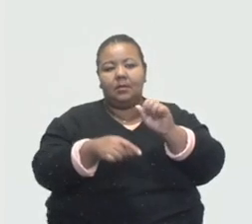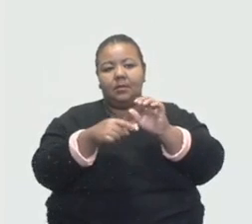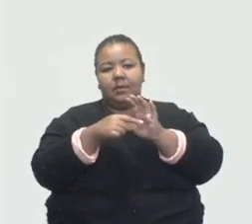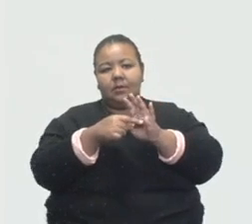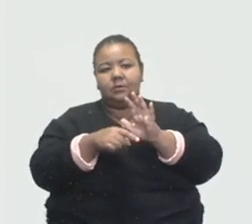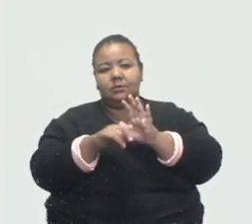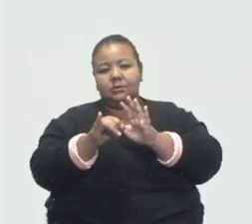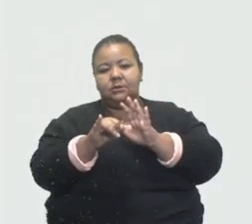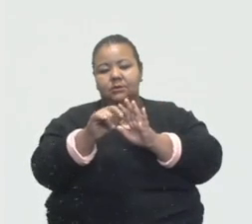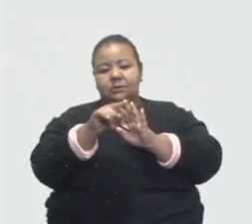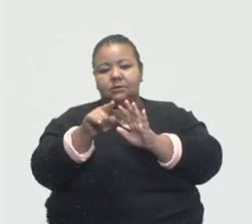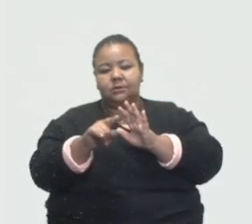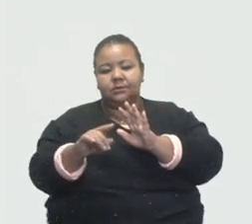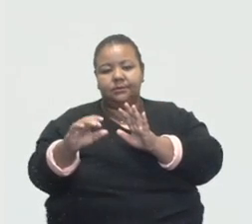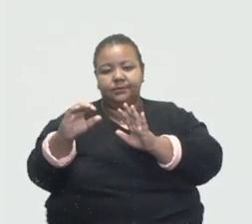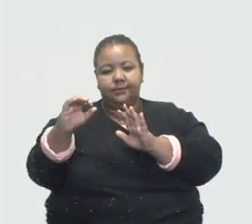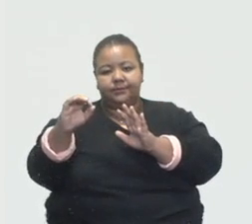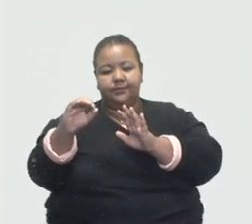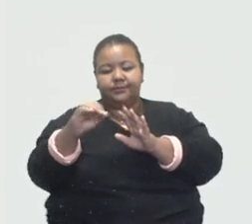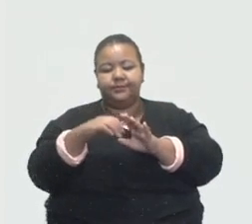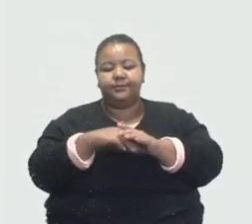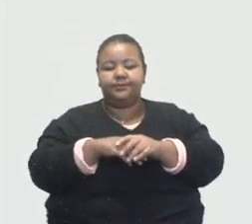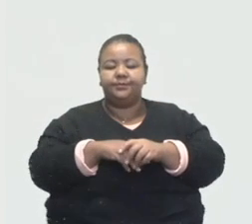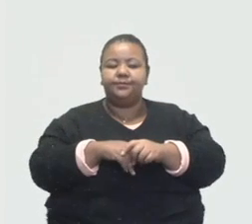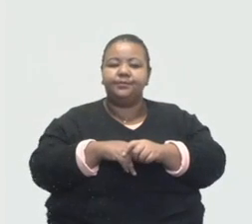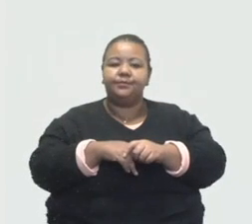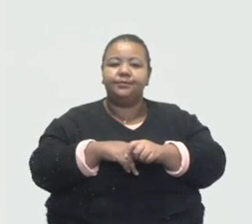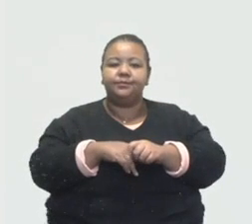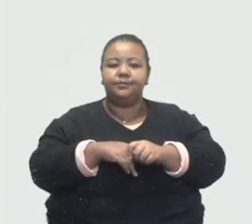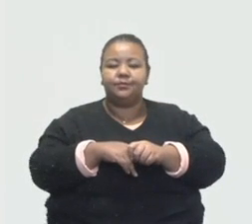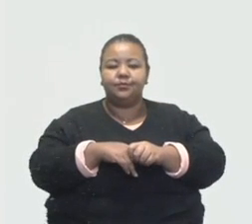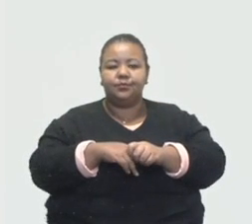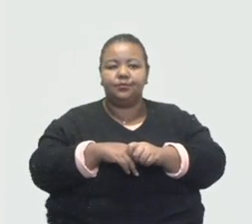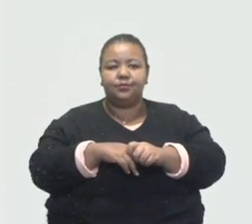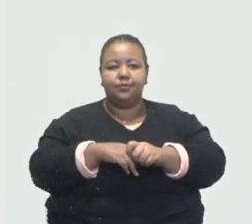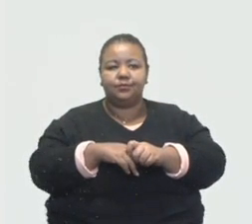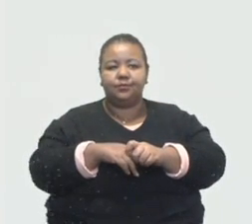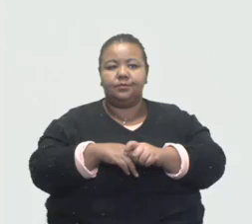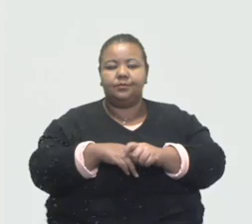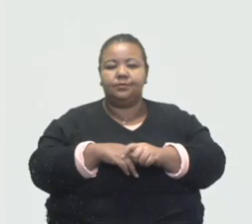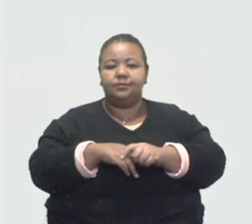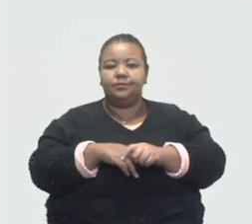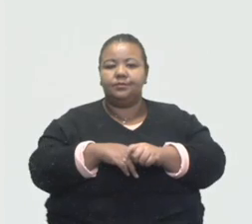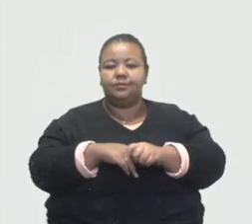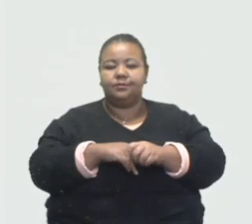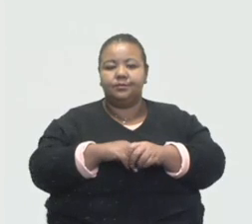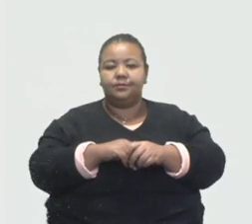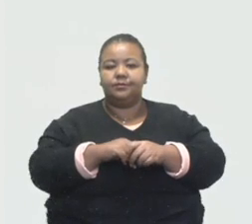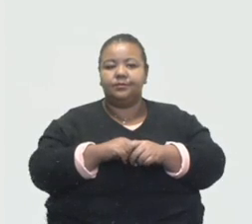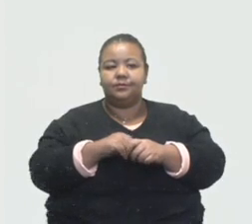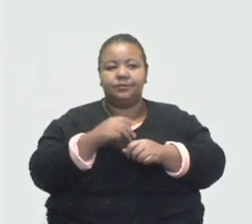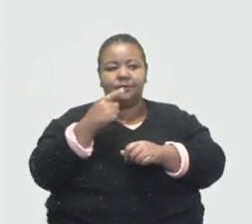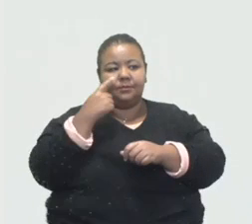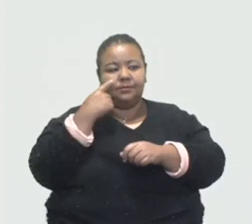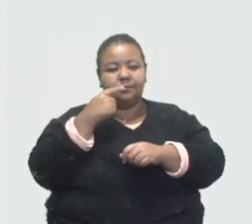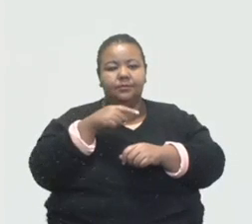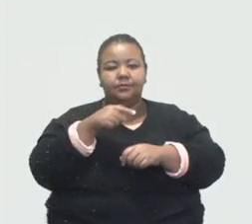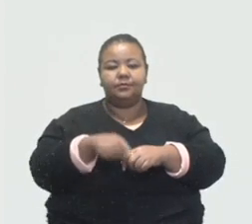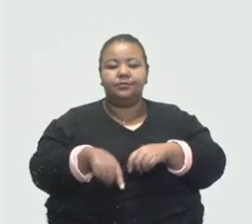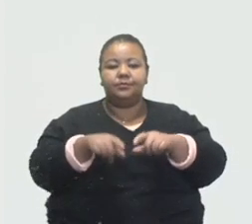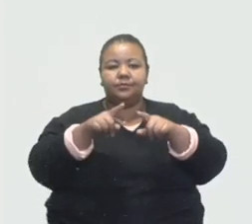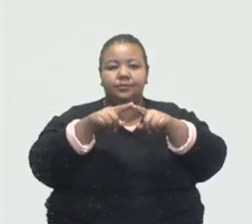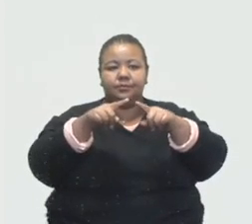ser nulo. Para isso, a gente vai aqui considerar a seguinte